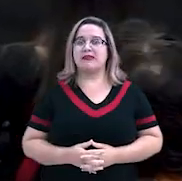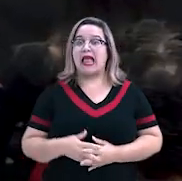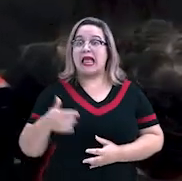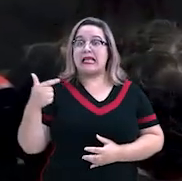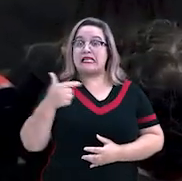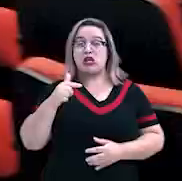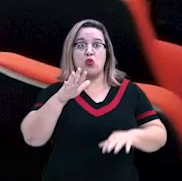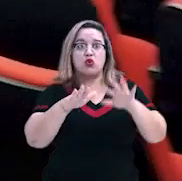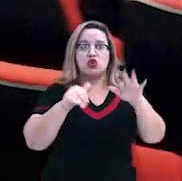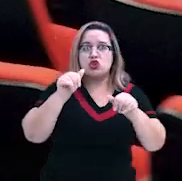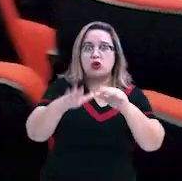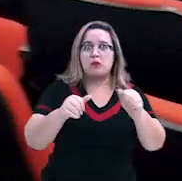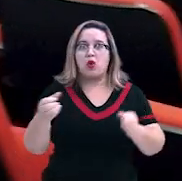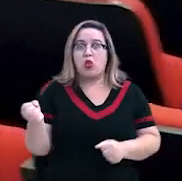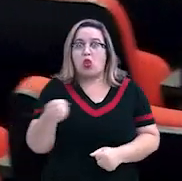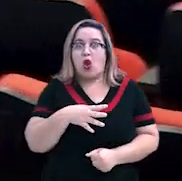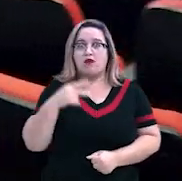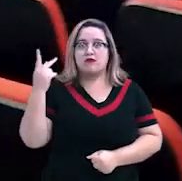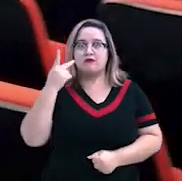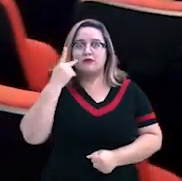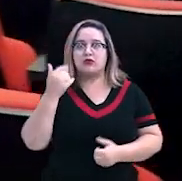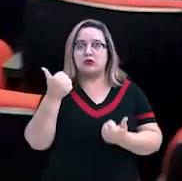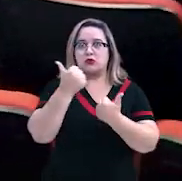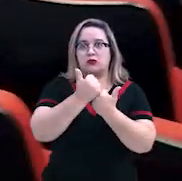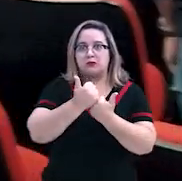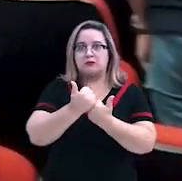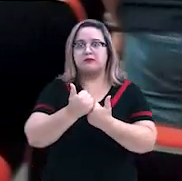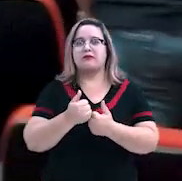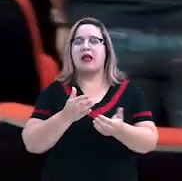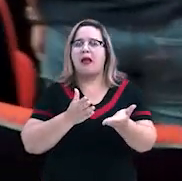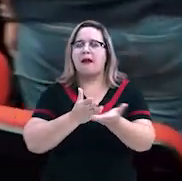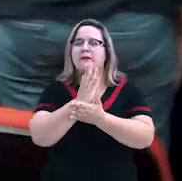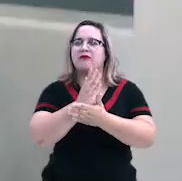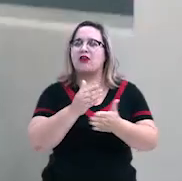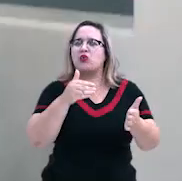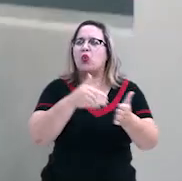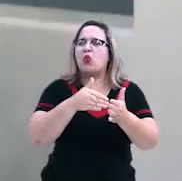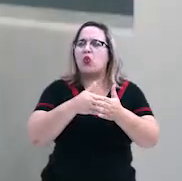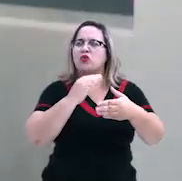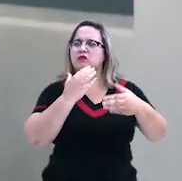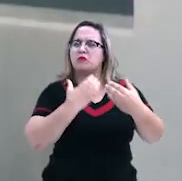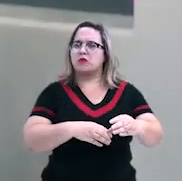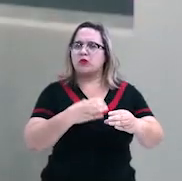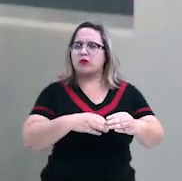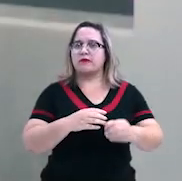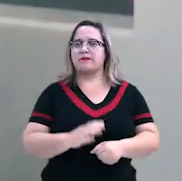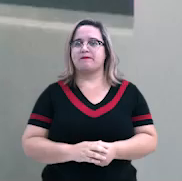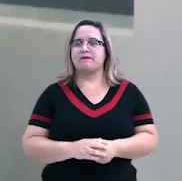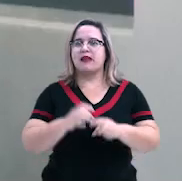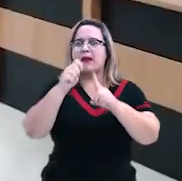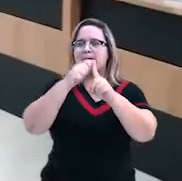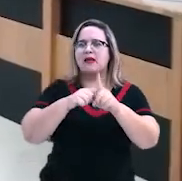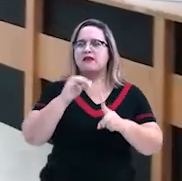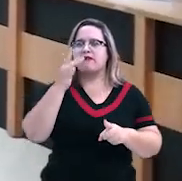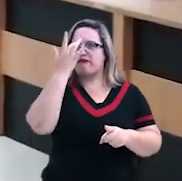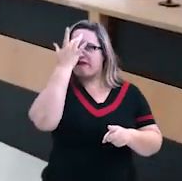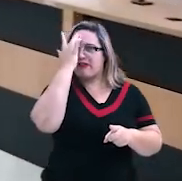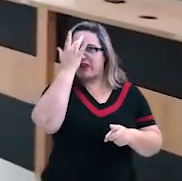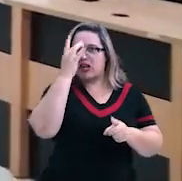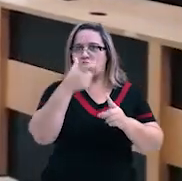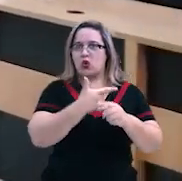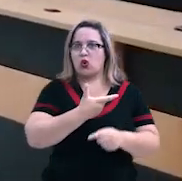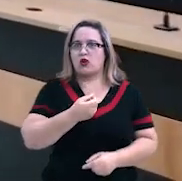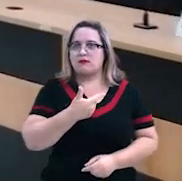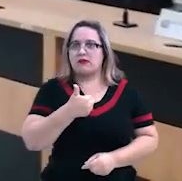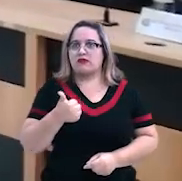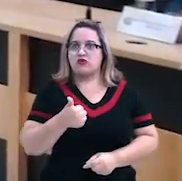foi a segunda convocação de novos promotores substitutos aprovados no último concurso. Em fevereiro de